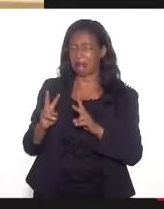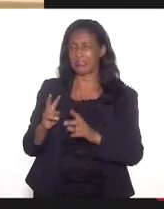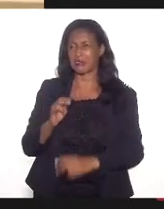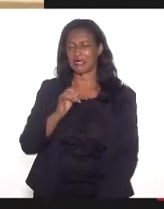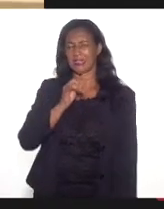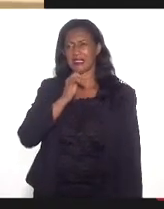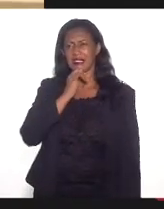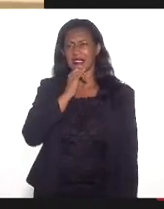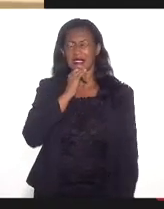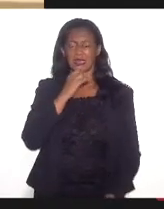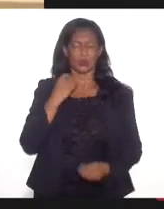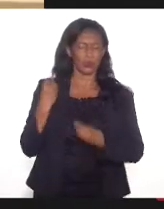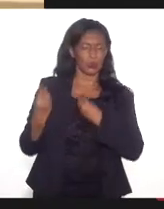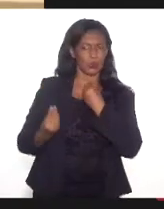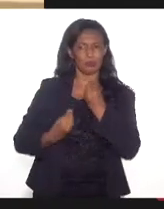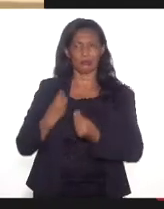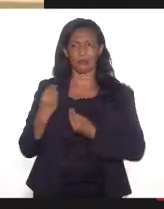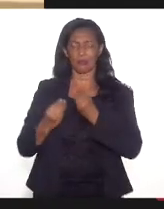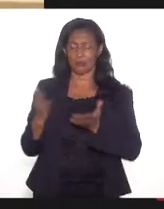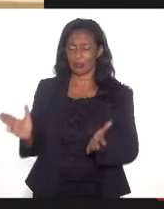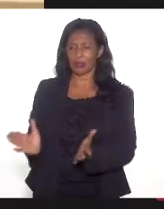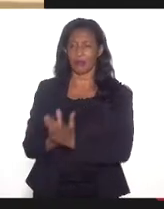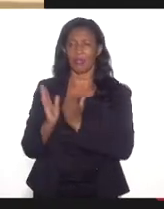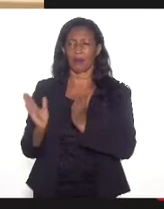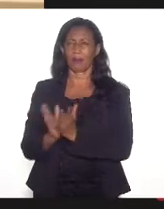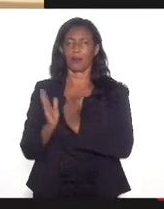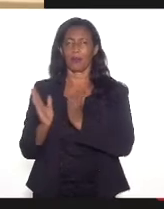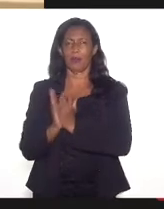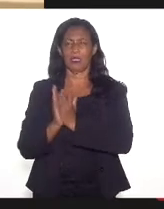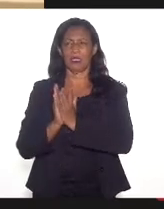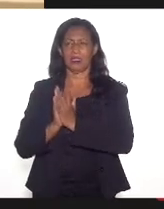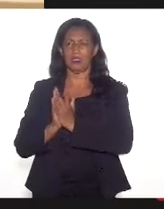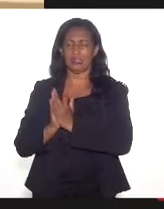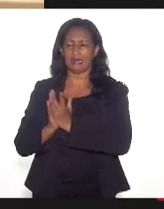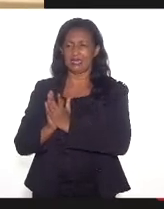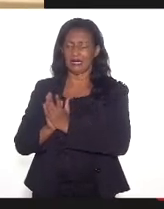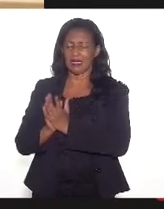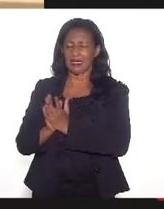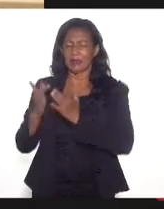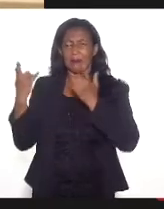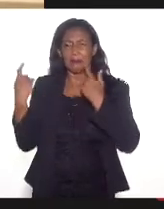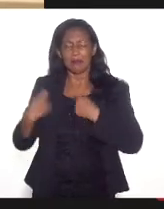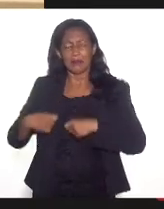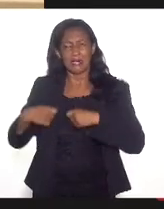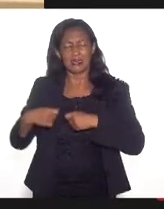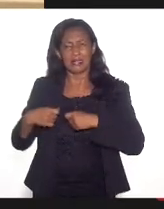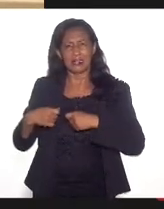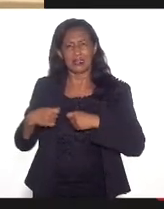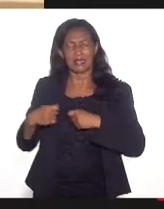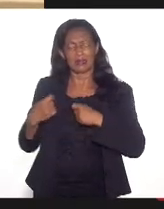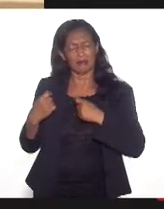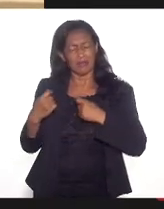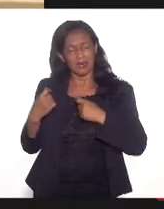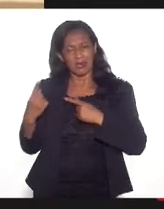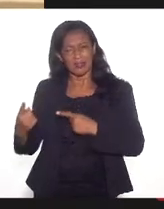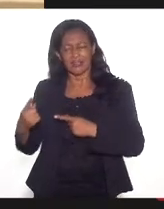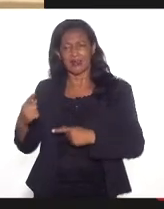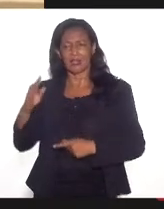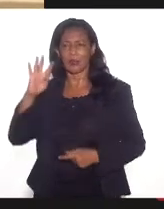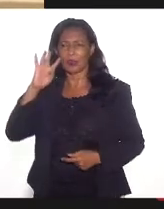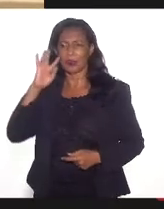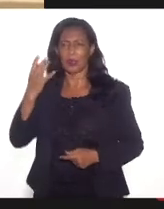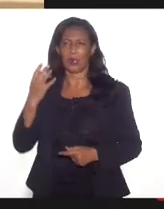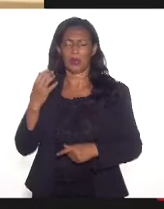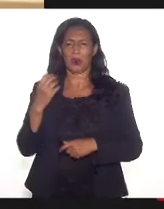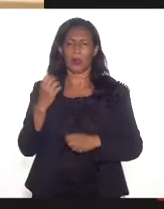que a pobreza e a miséria precisam ser atacadas de maneira concreta